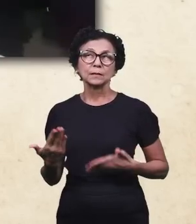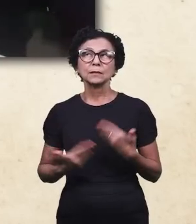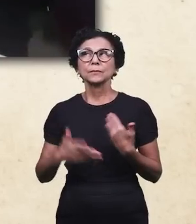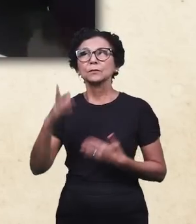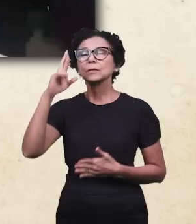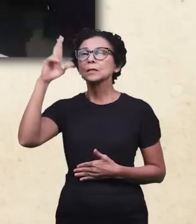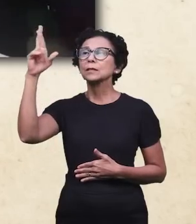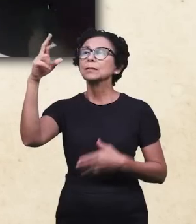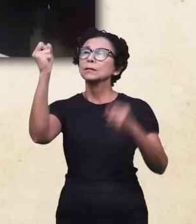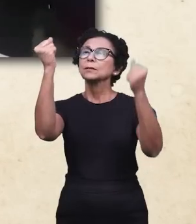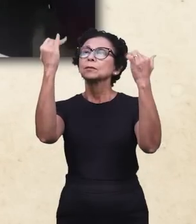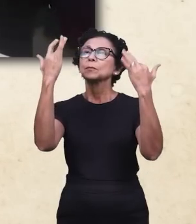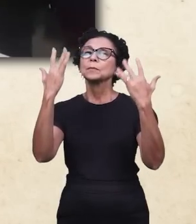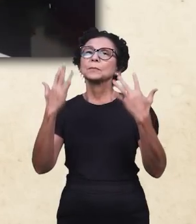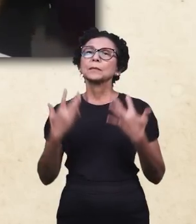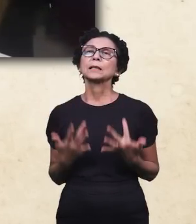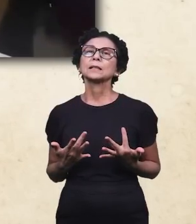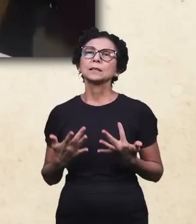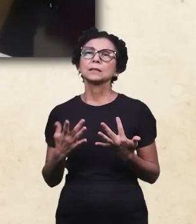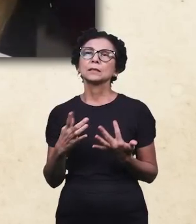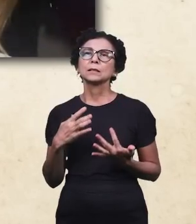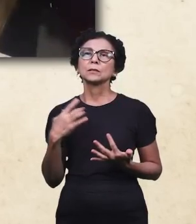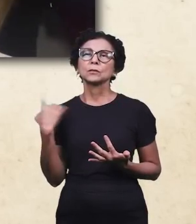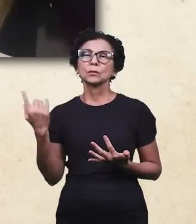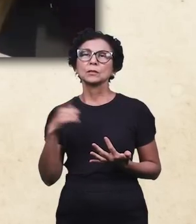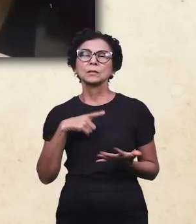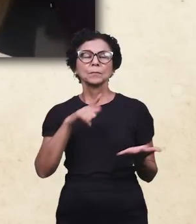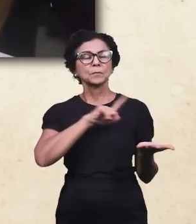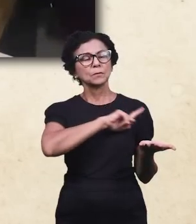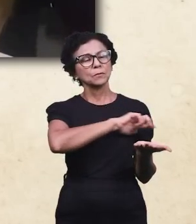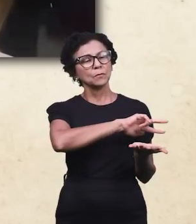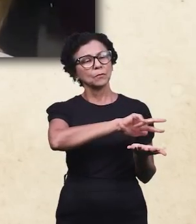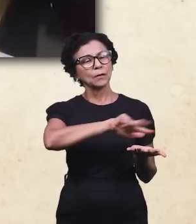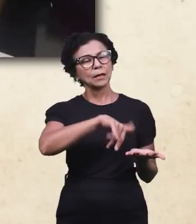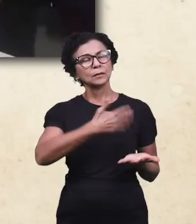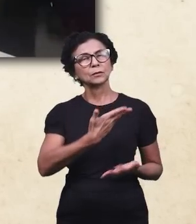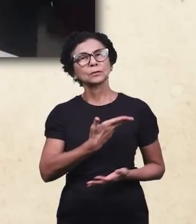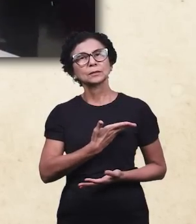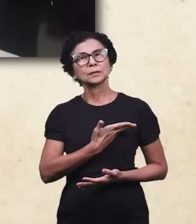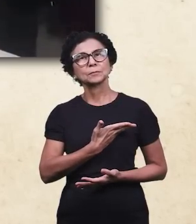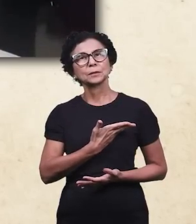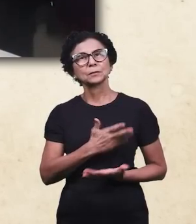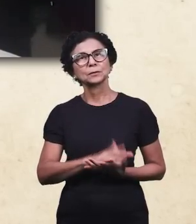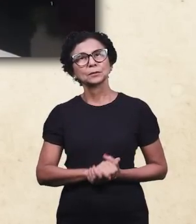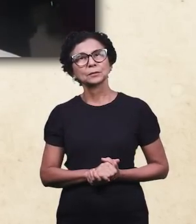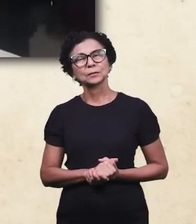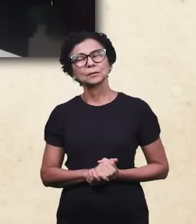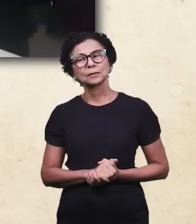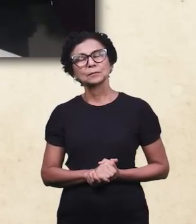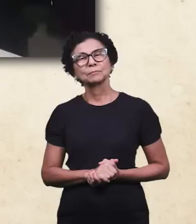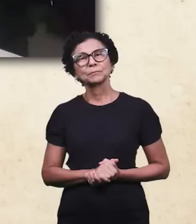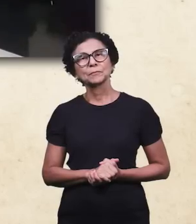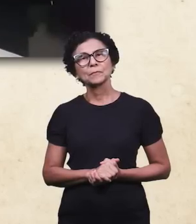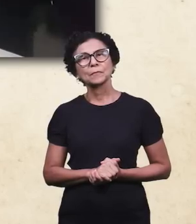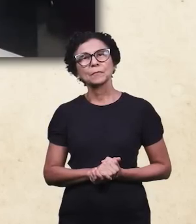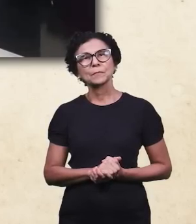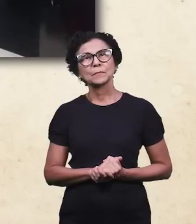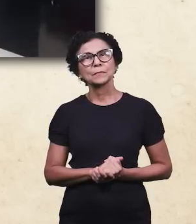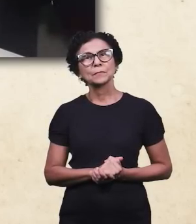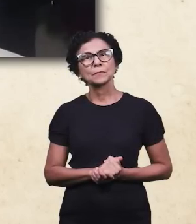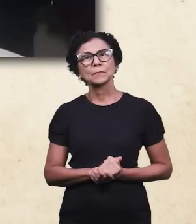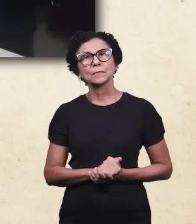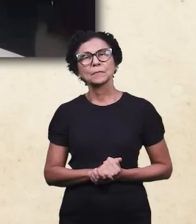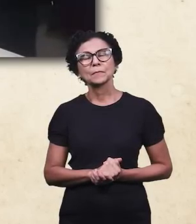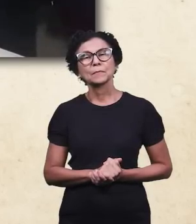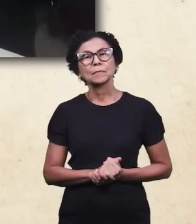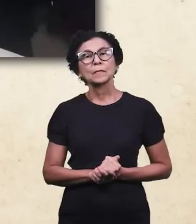Bíblia, mas o meu favorito foi a parábola do jovem rico. Em Mateus 19, versos 16 a 30,